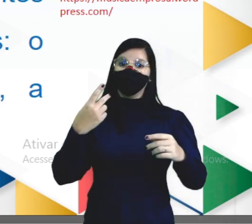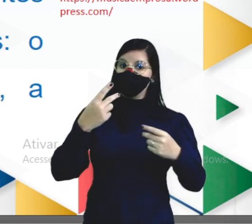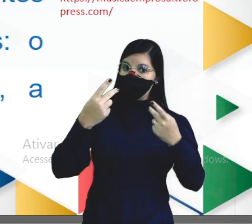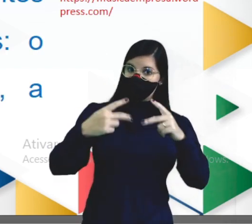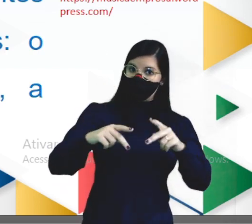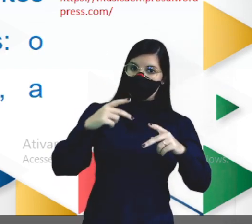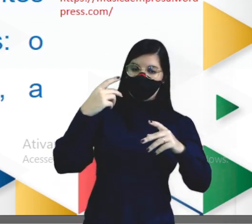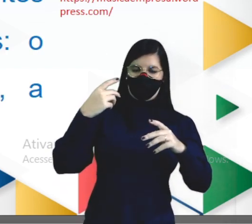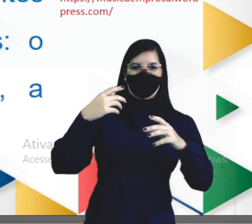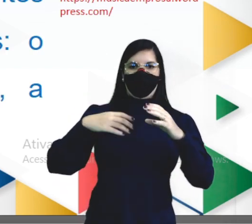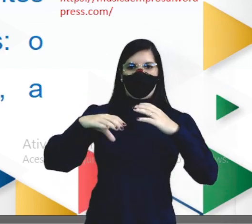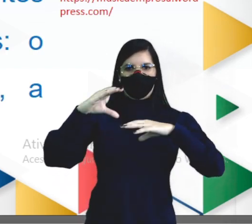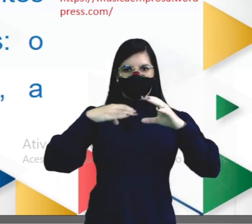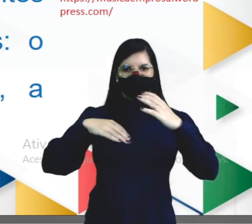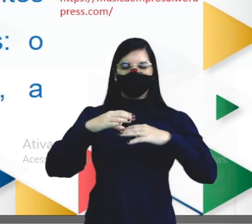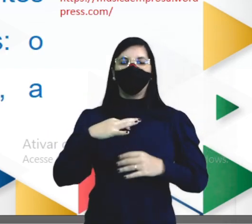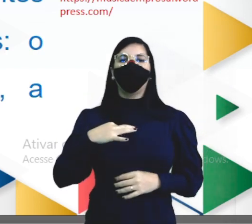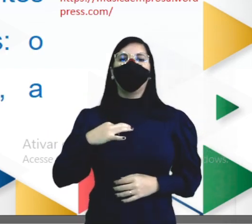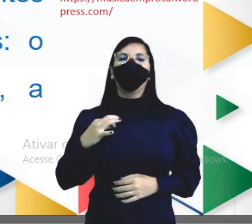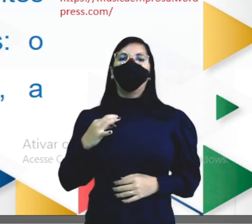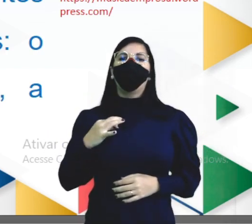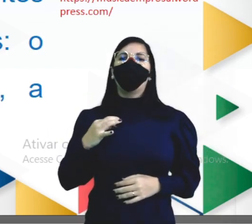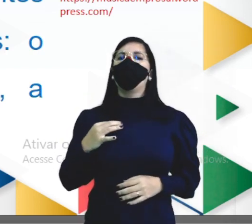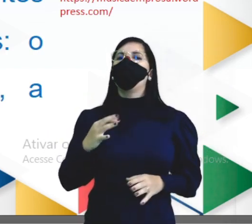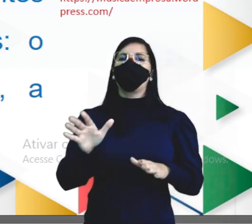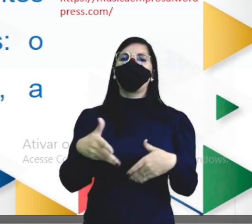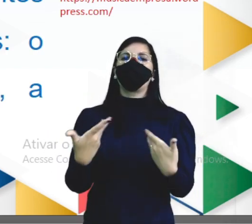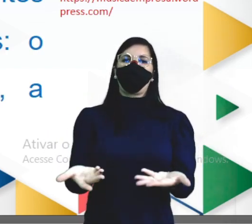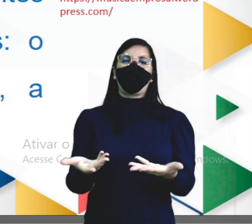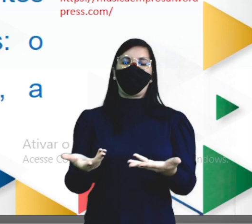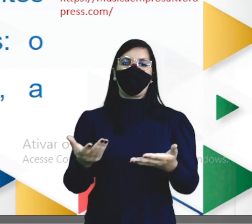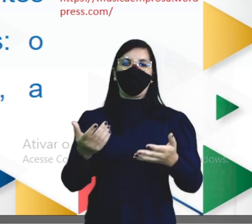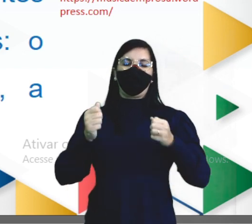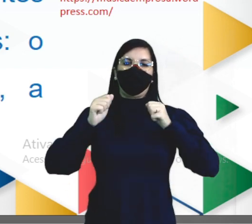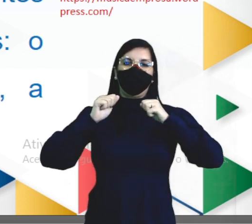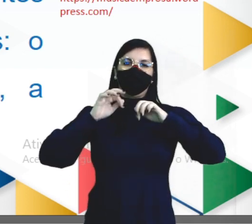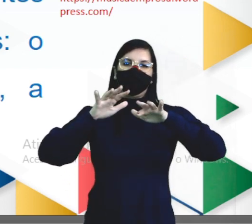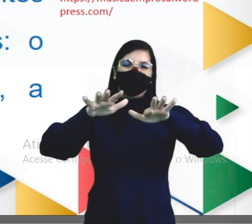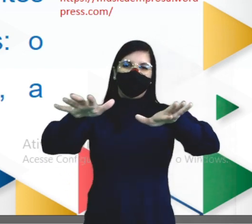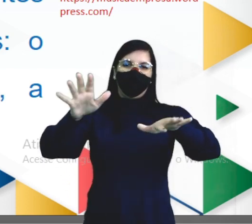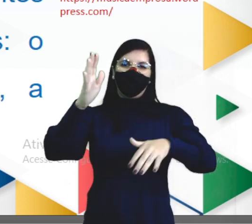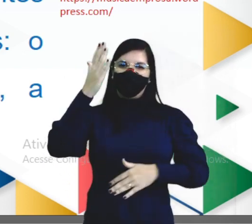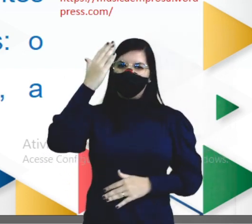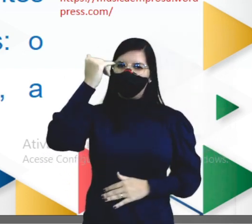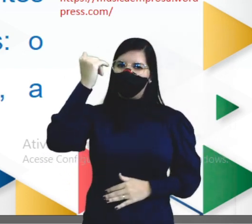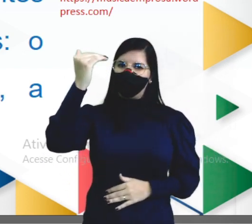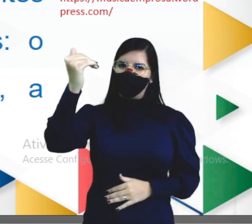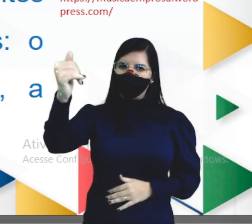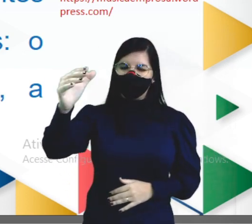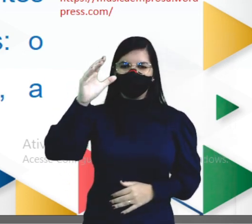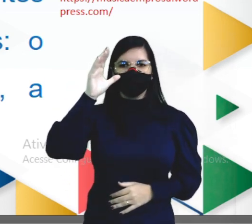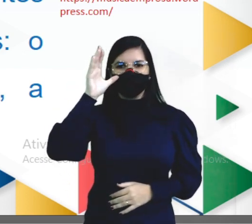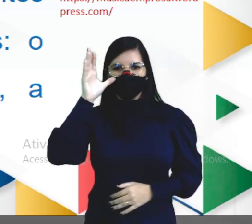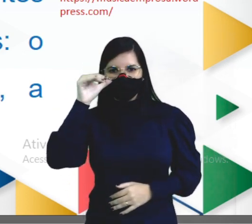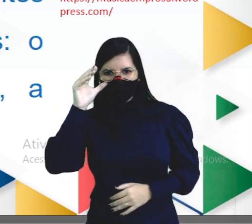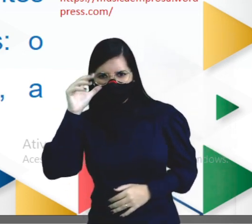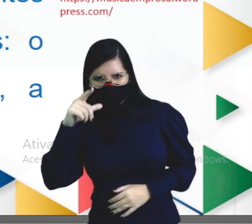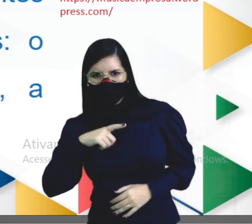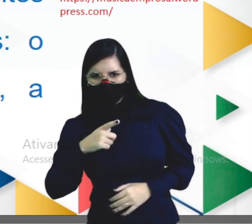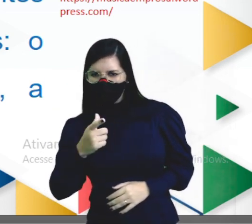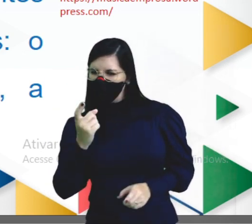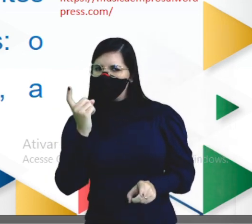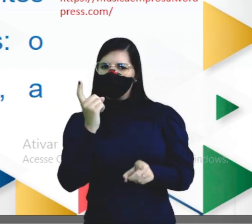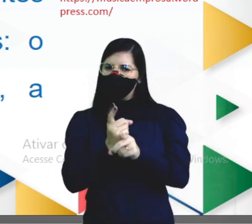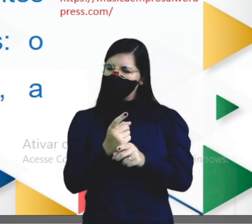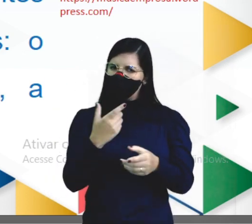Com Que Roupa estourou, Noel já não fazia mais parte do grupo. Foi uma música bastante popular, que teve a curiosidade. É muito fácil de encontrar em